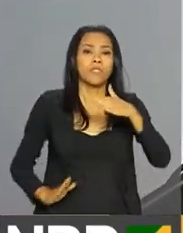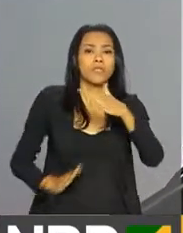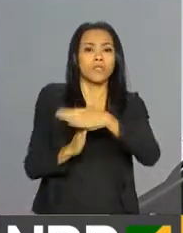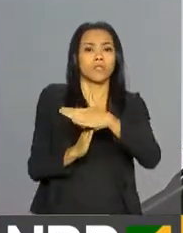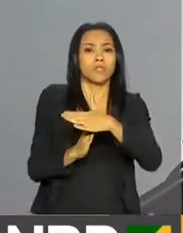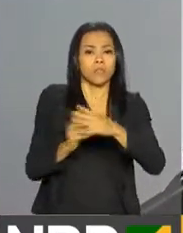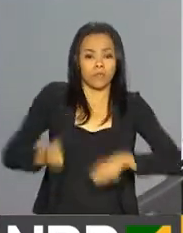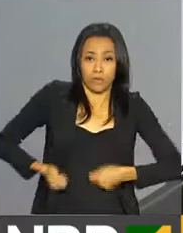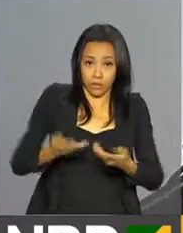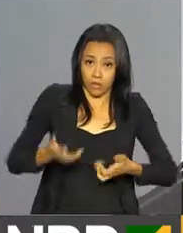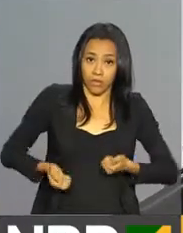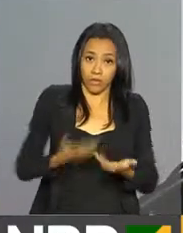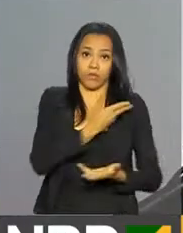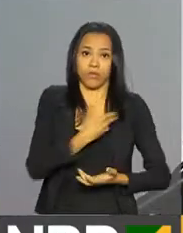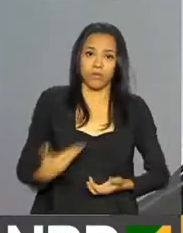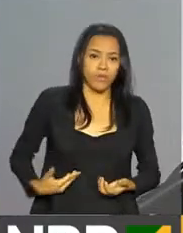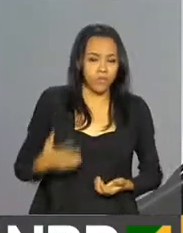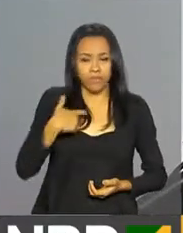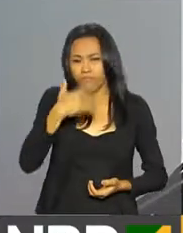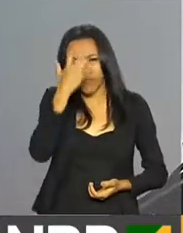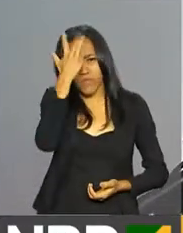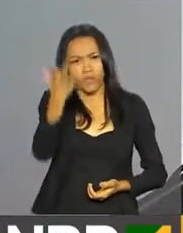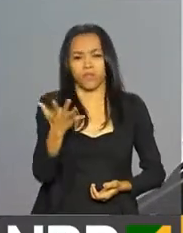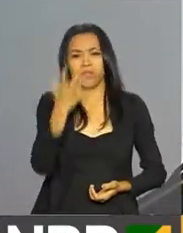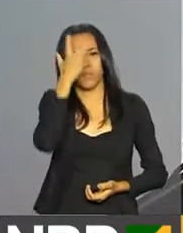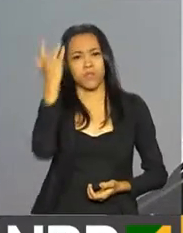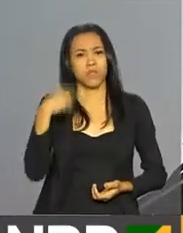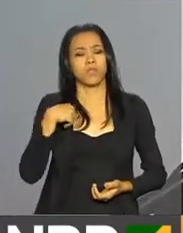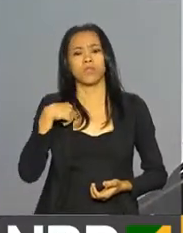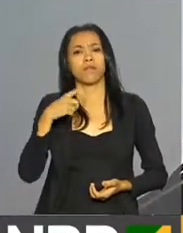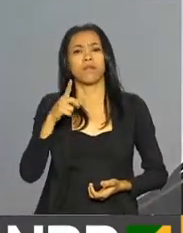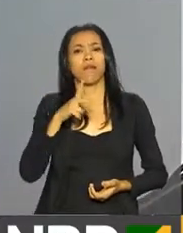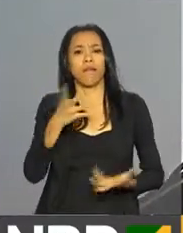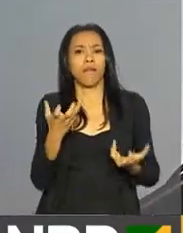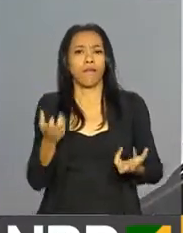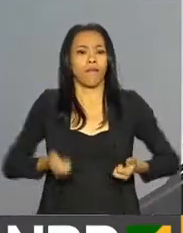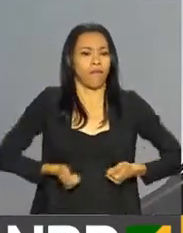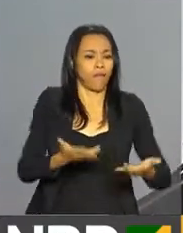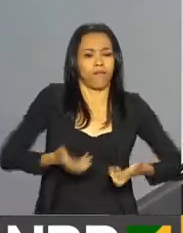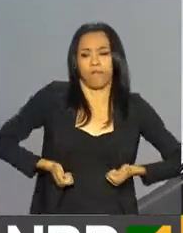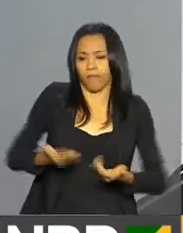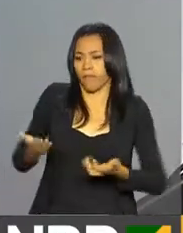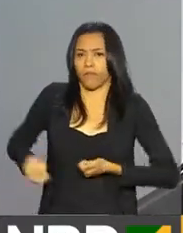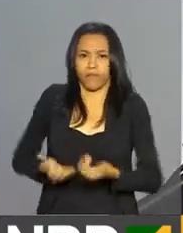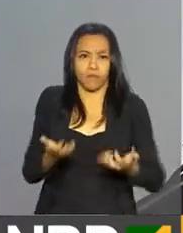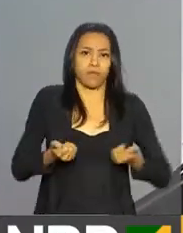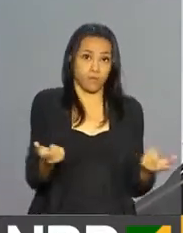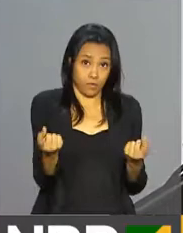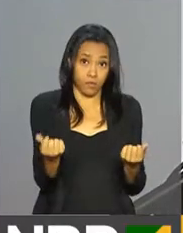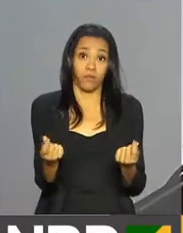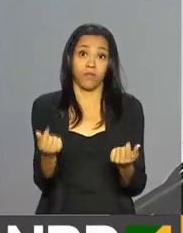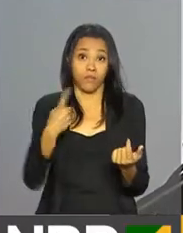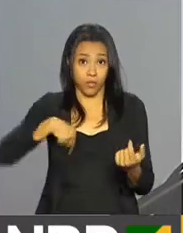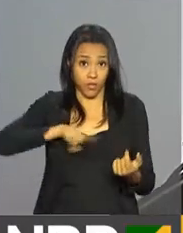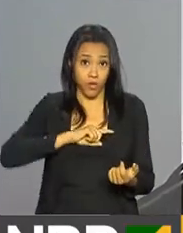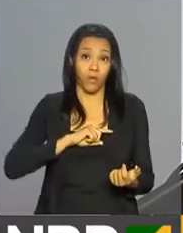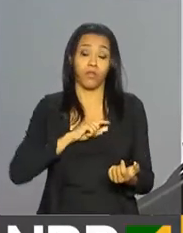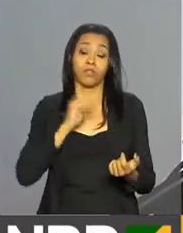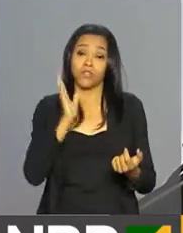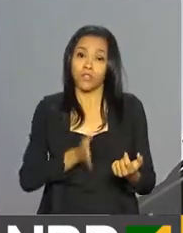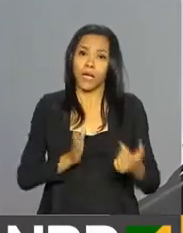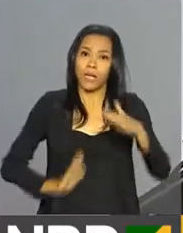gastos públicos acho que as pessoas querem gastar normalmente e nós estabelecemos um teto para os gastos públicos é